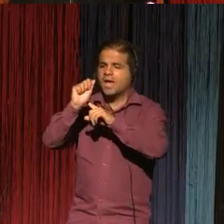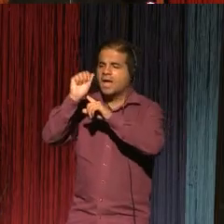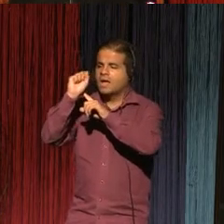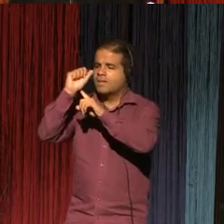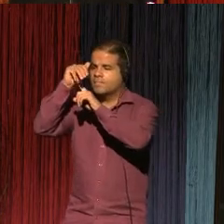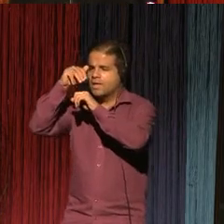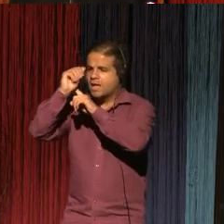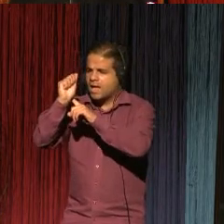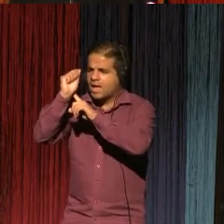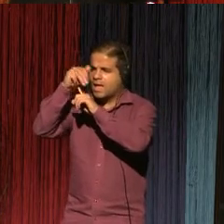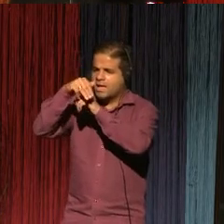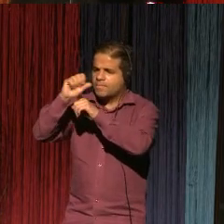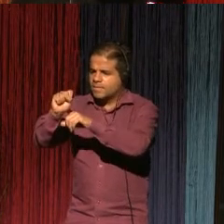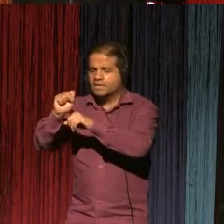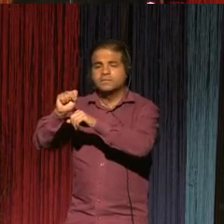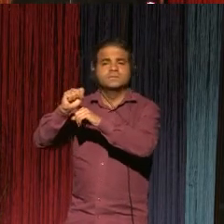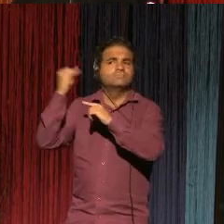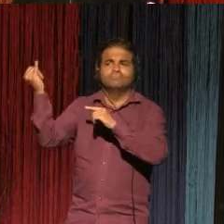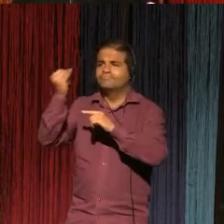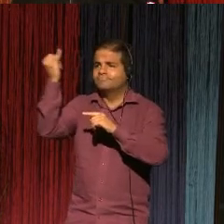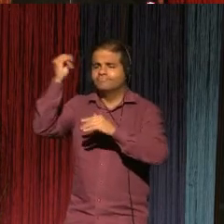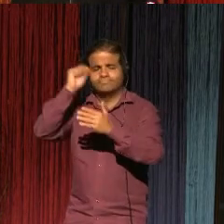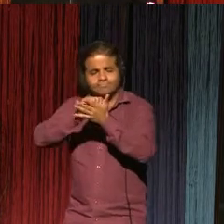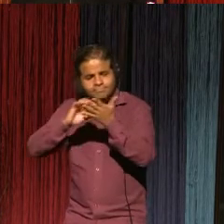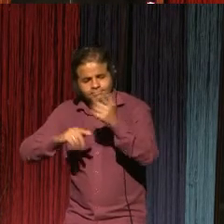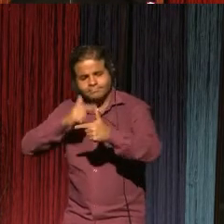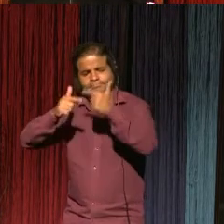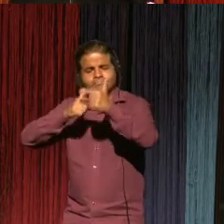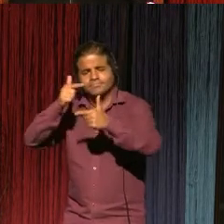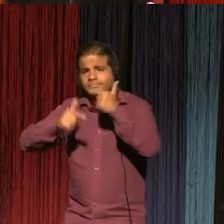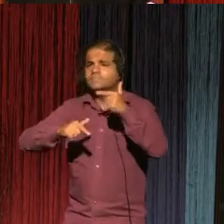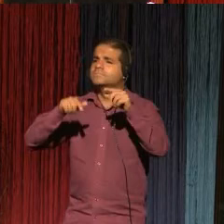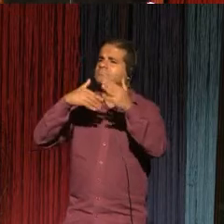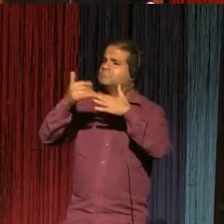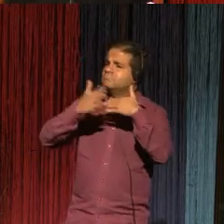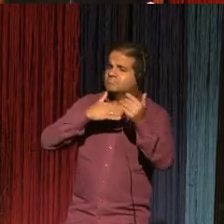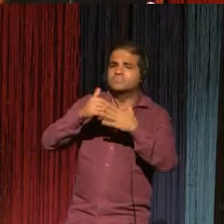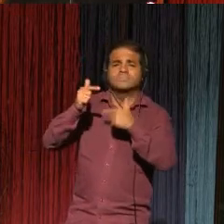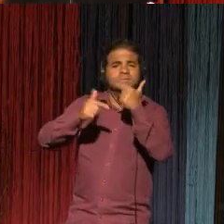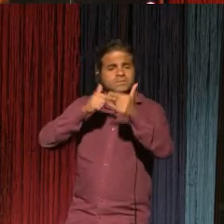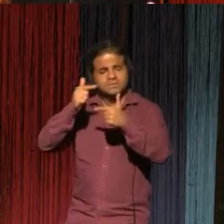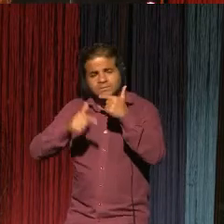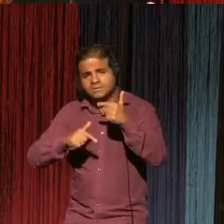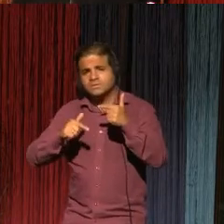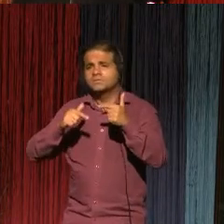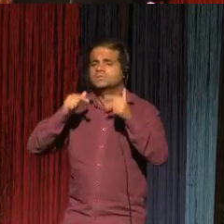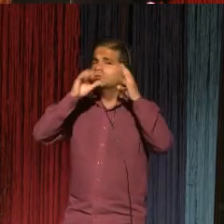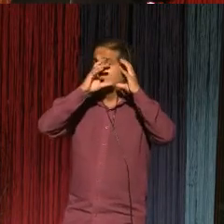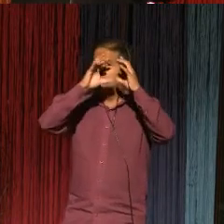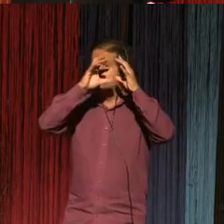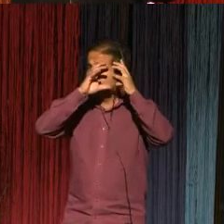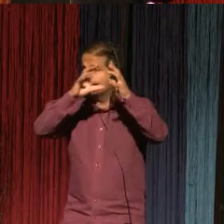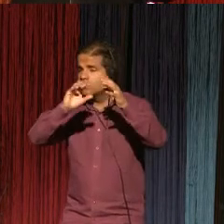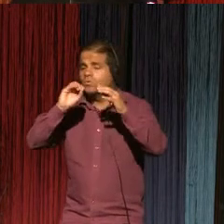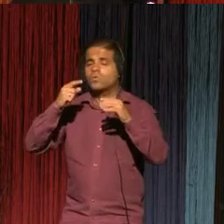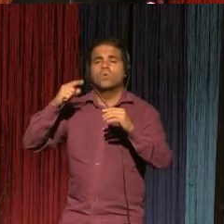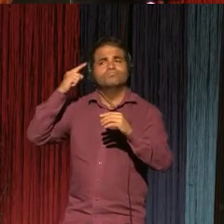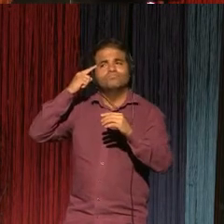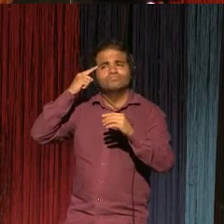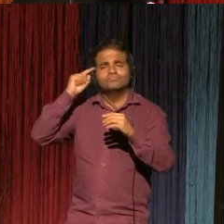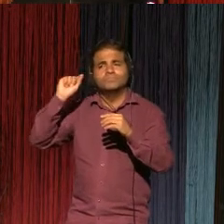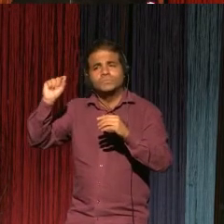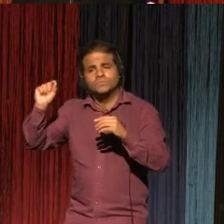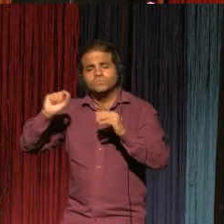AMS, que é fundamental para tarefas sequenciais. Tanto faz se são tarefas motoras sequenciais ou